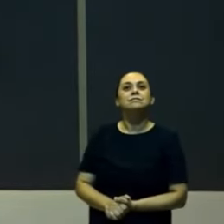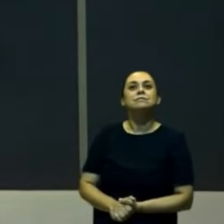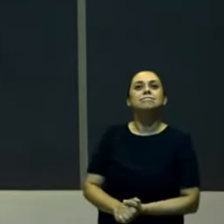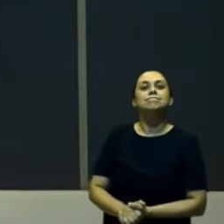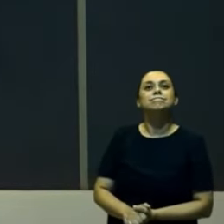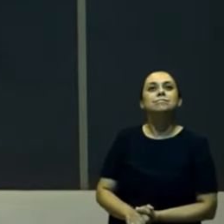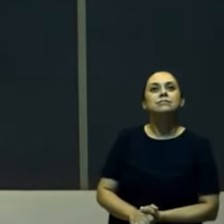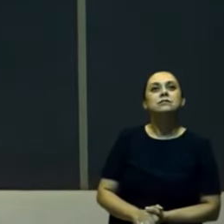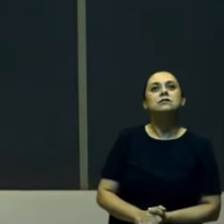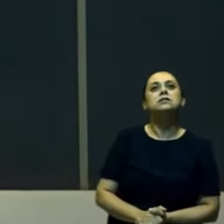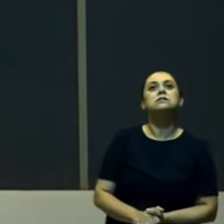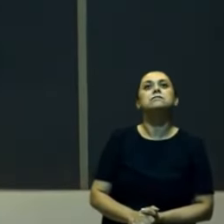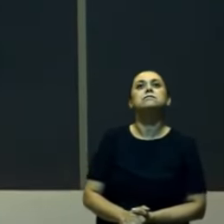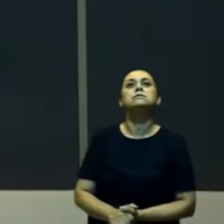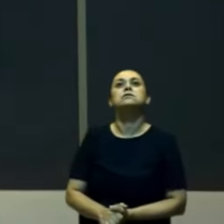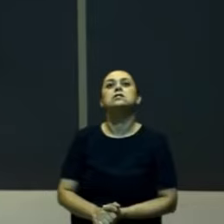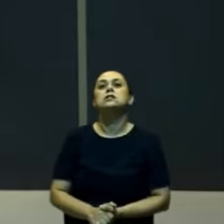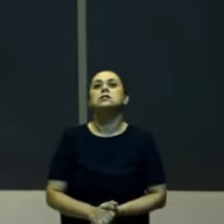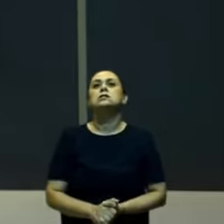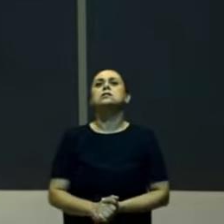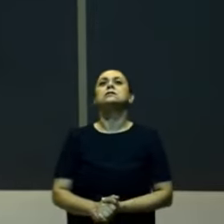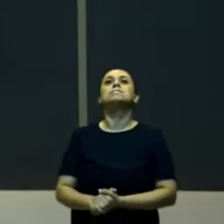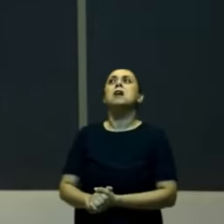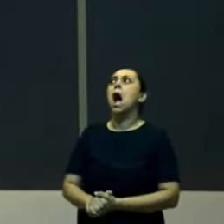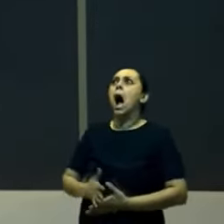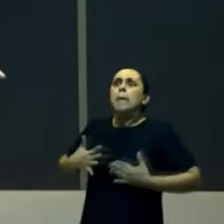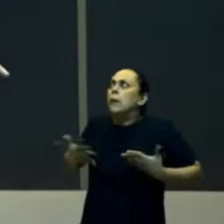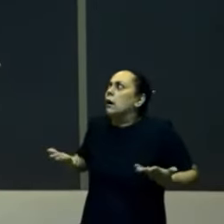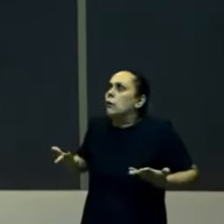Como mandaram entregar? A nota tá, não tem que pagar? Não, é doação.